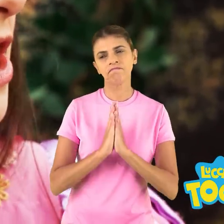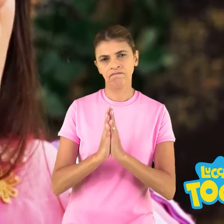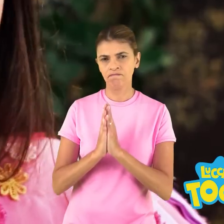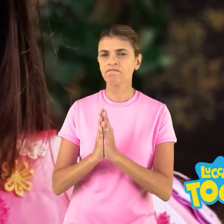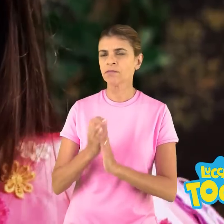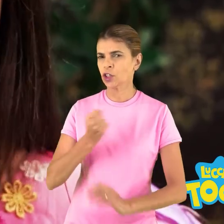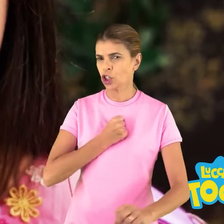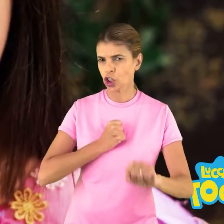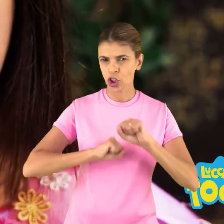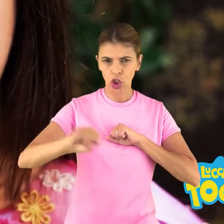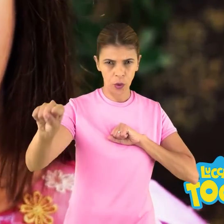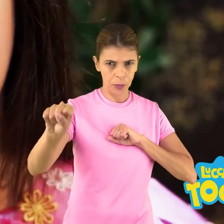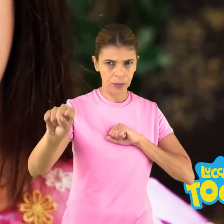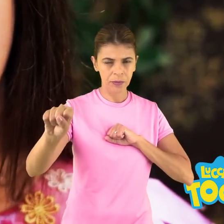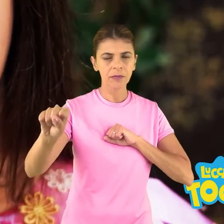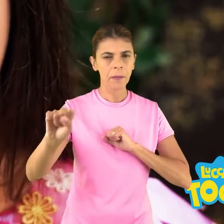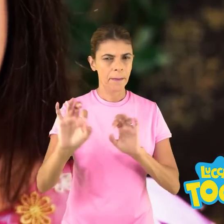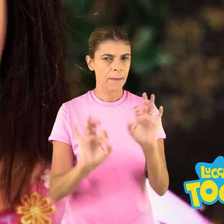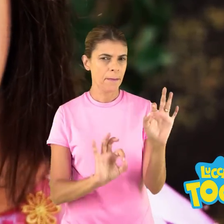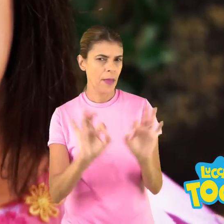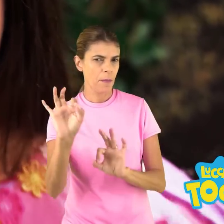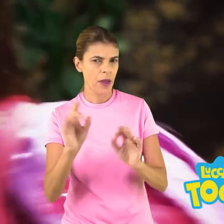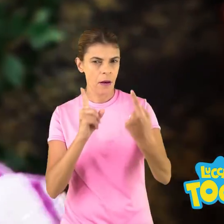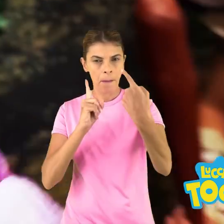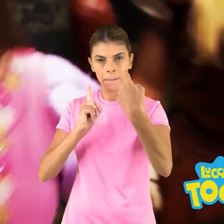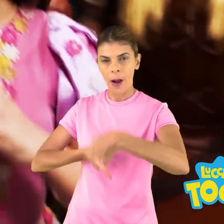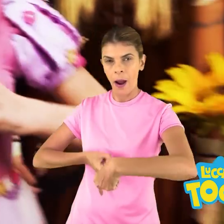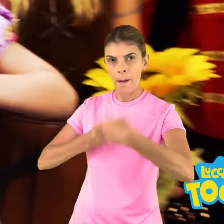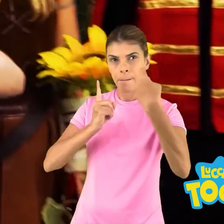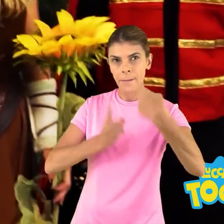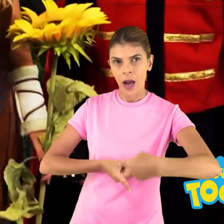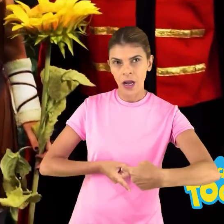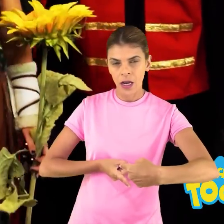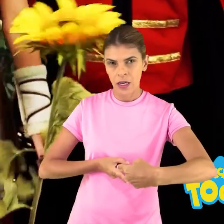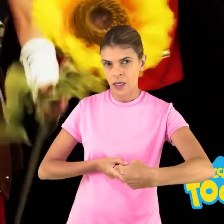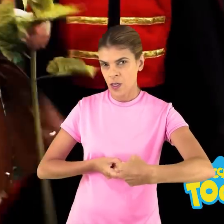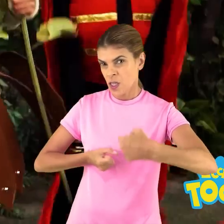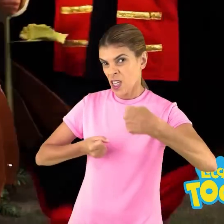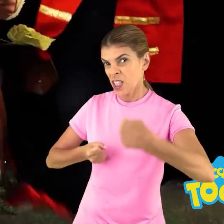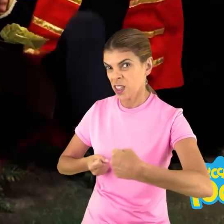Super-heróis, preparem-se para a batalha.